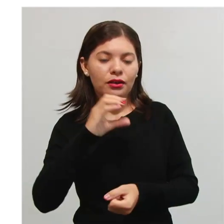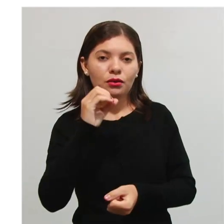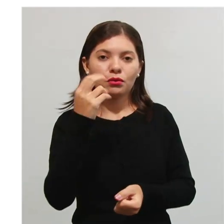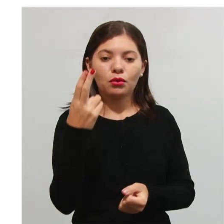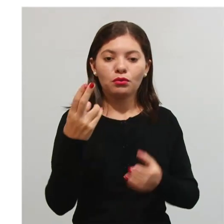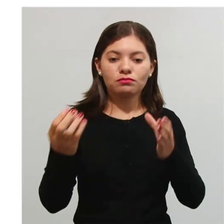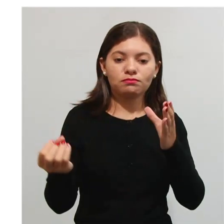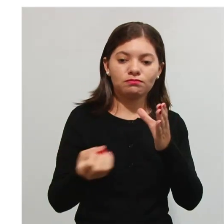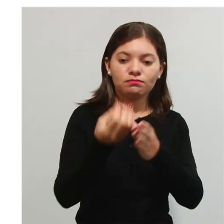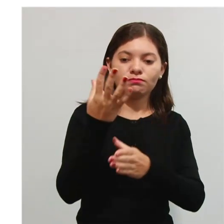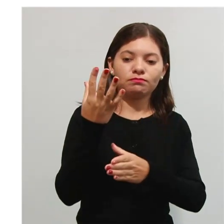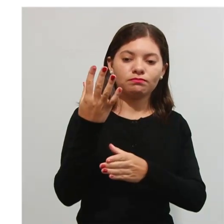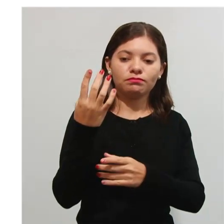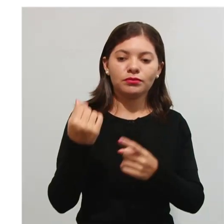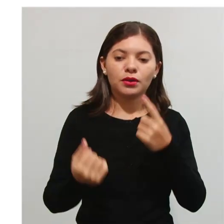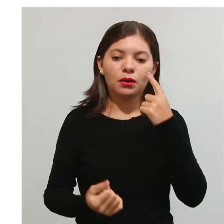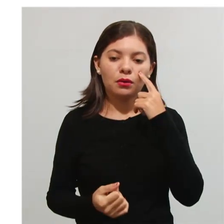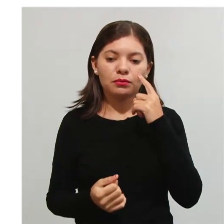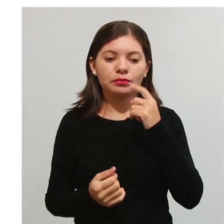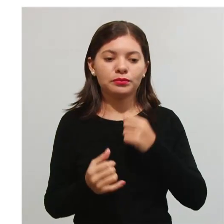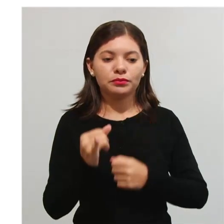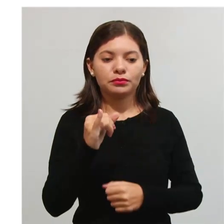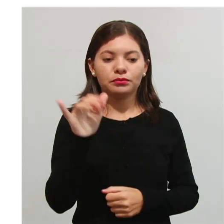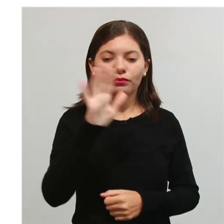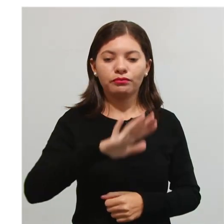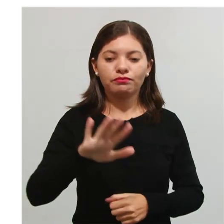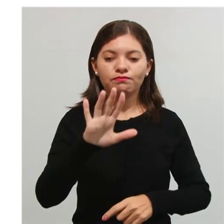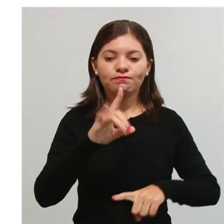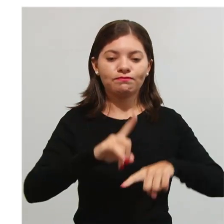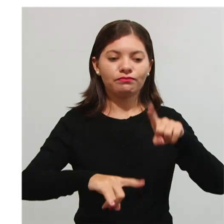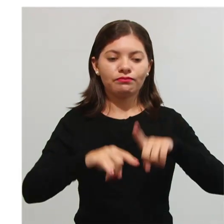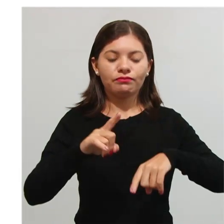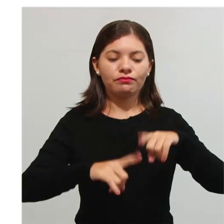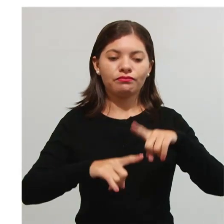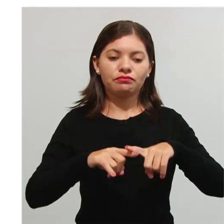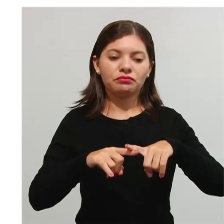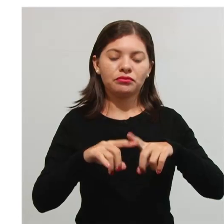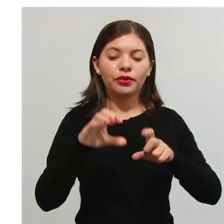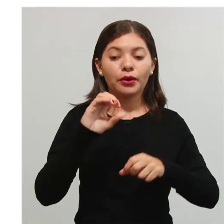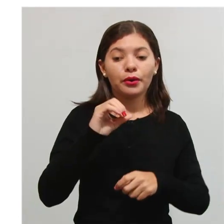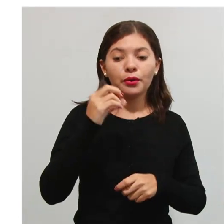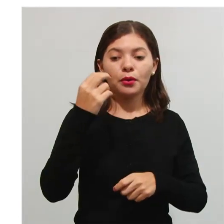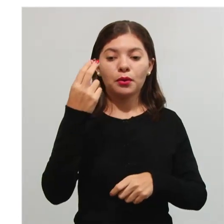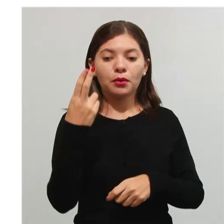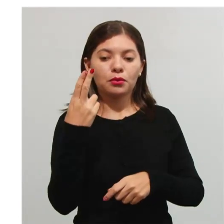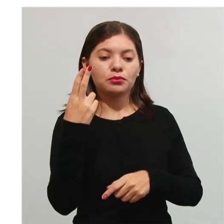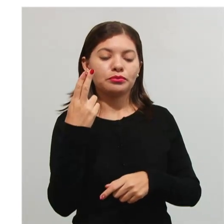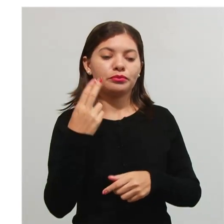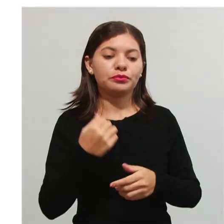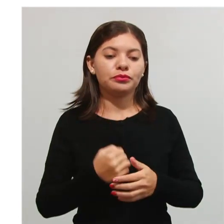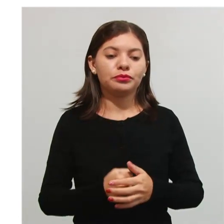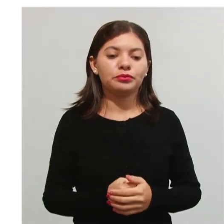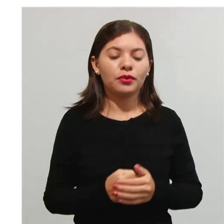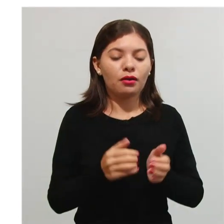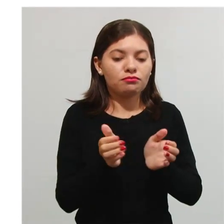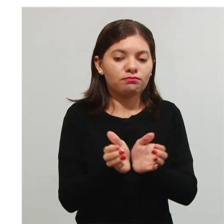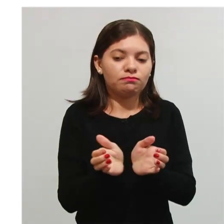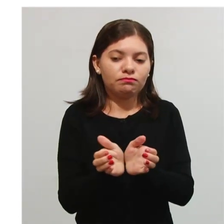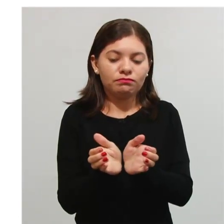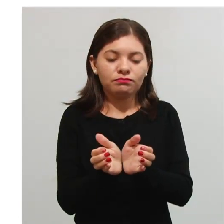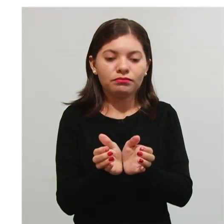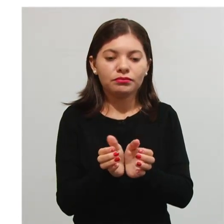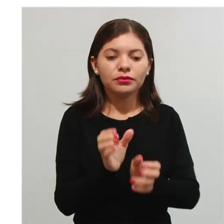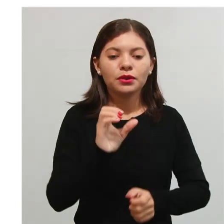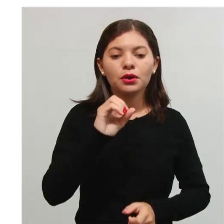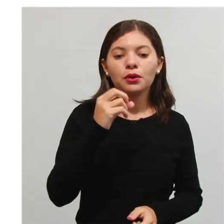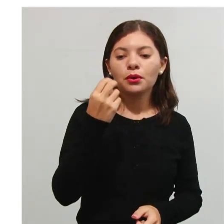algo novo. Nós temos aí uma inovação que pode ser em um produto, nós temos uma inovação que pode ser no meio de uma organização, nós